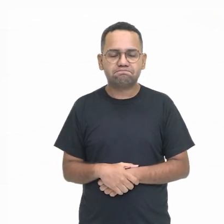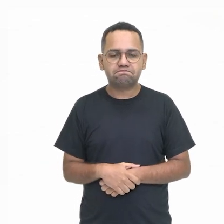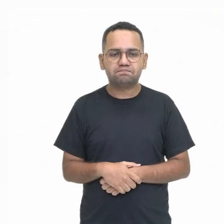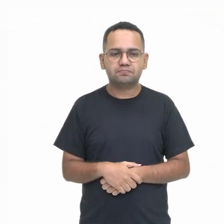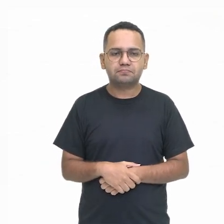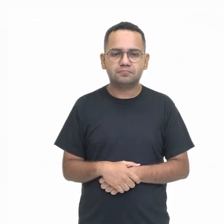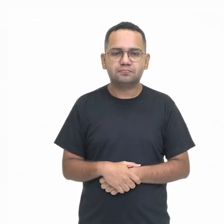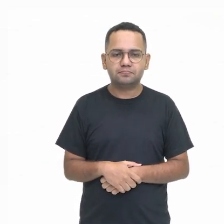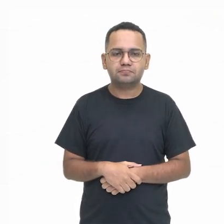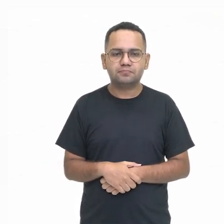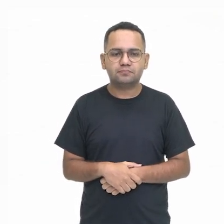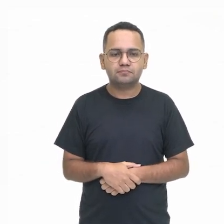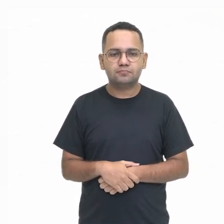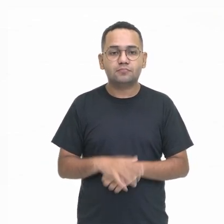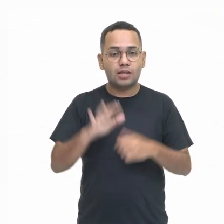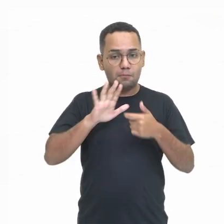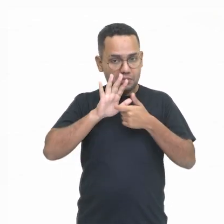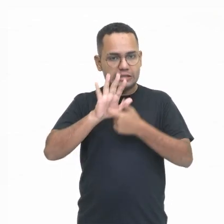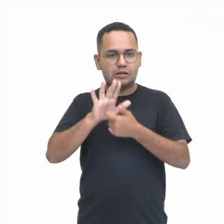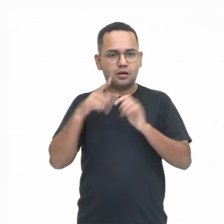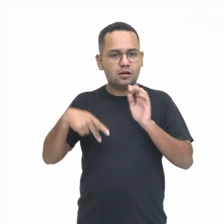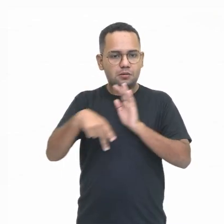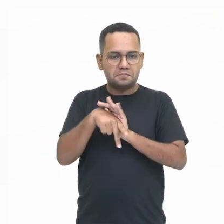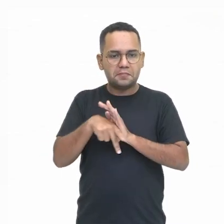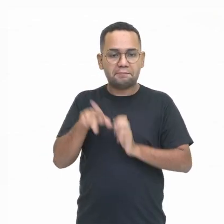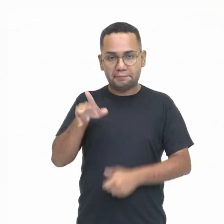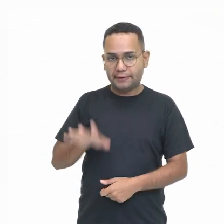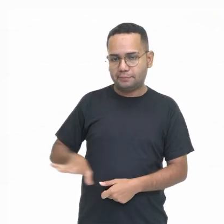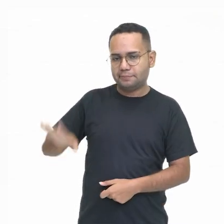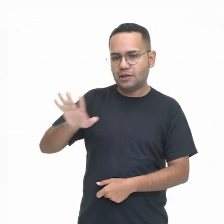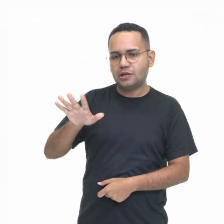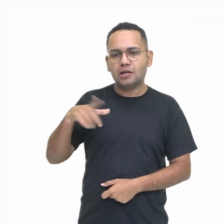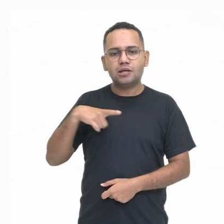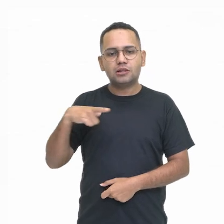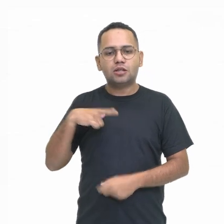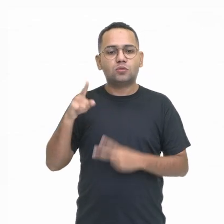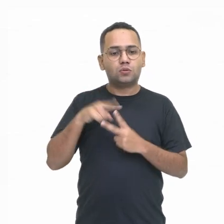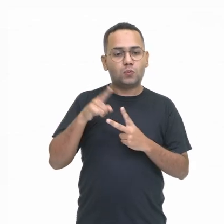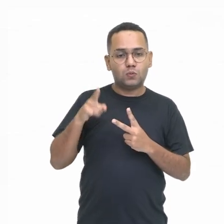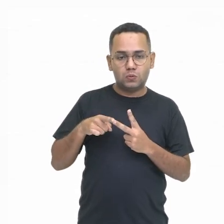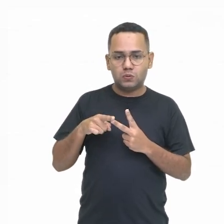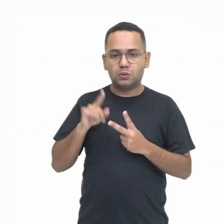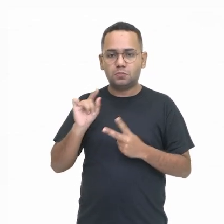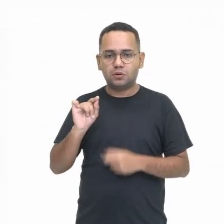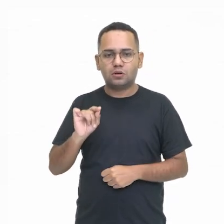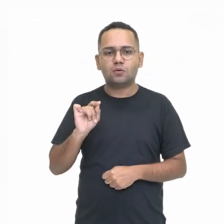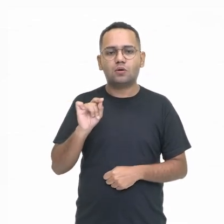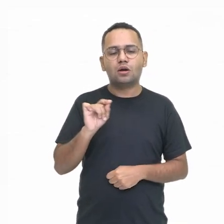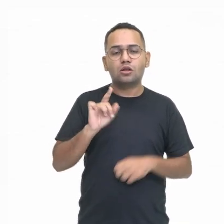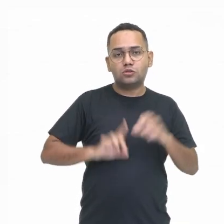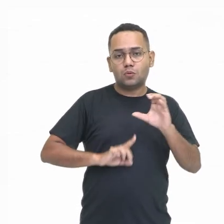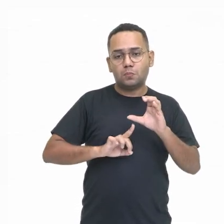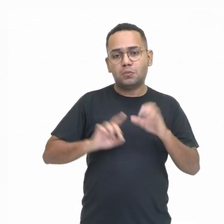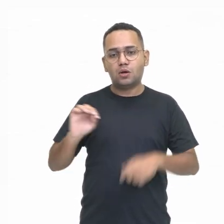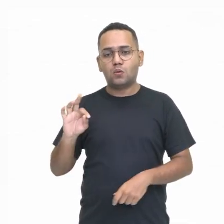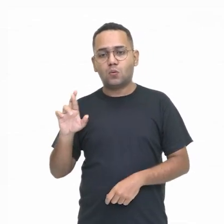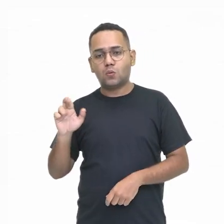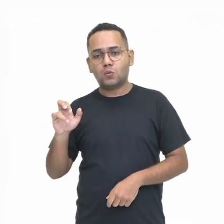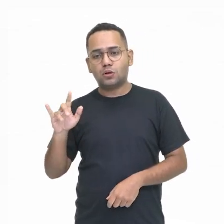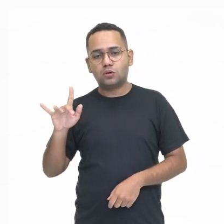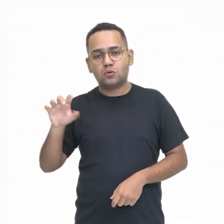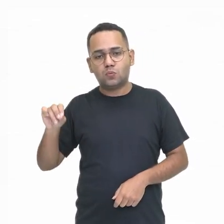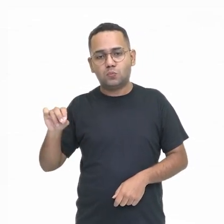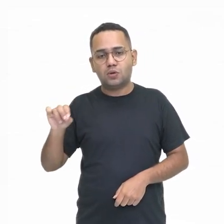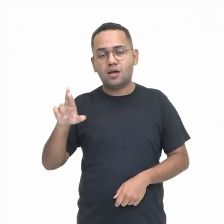aqui, ó. As funções representadas pelo gráfico abaixo têm domínio e contradomínio reais. São funções reais. Bom,